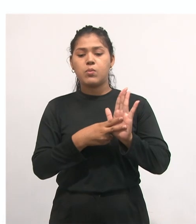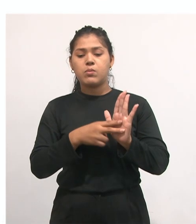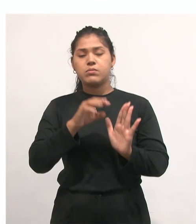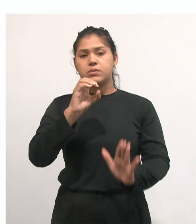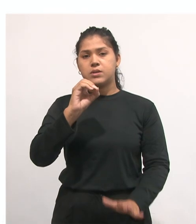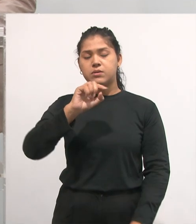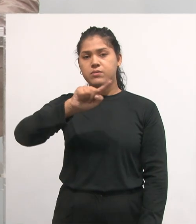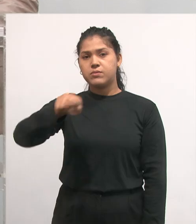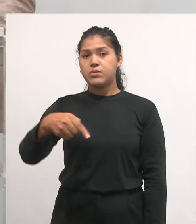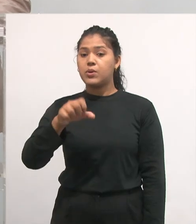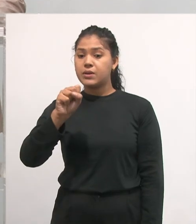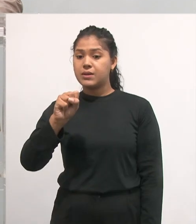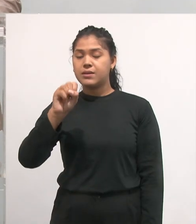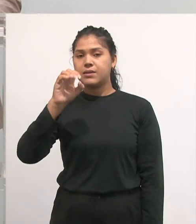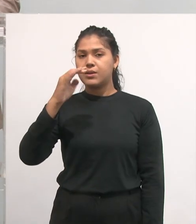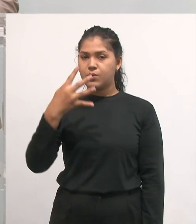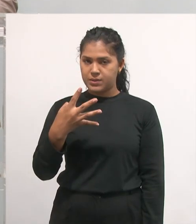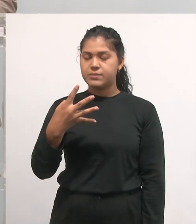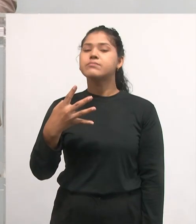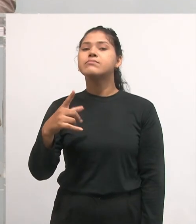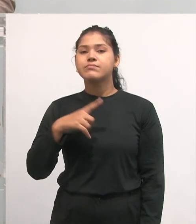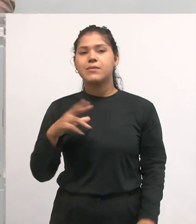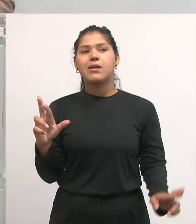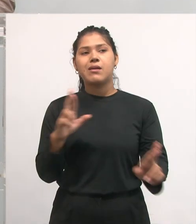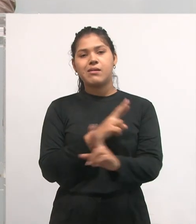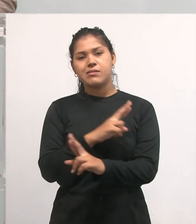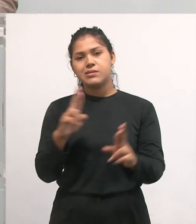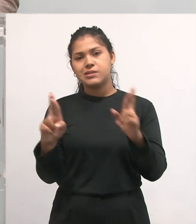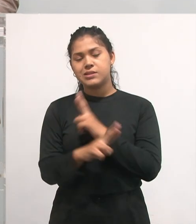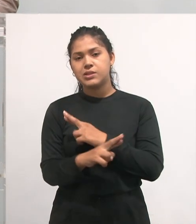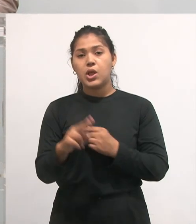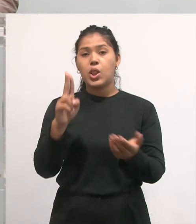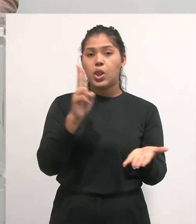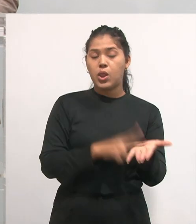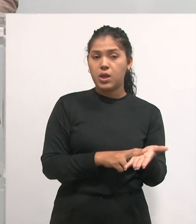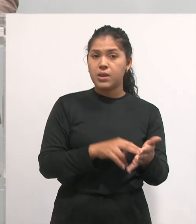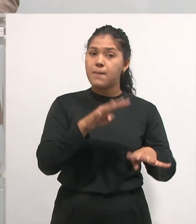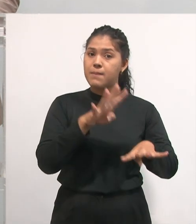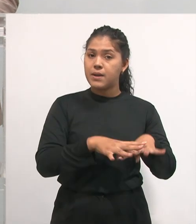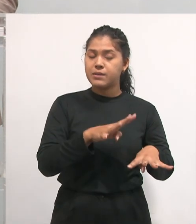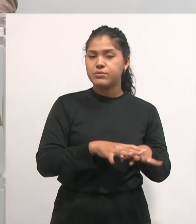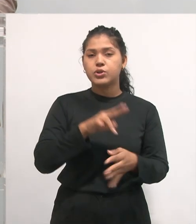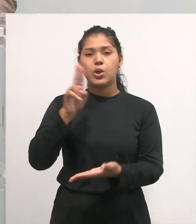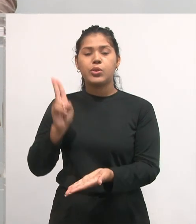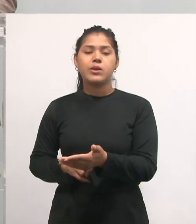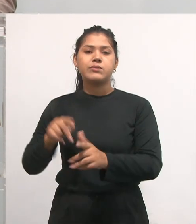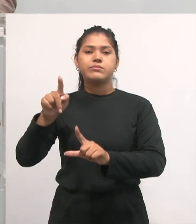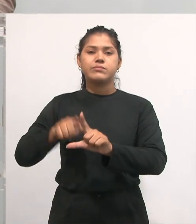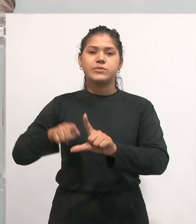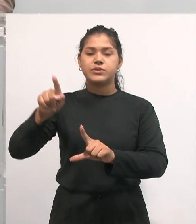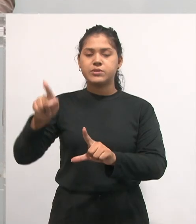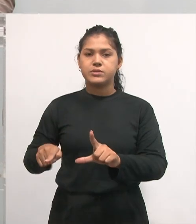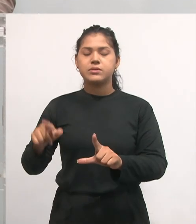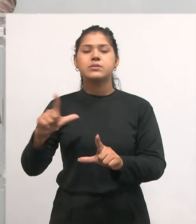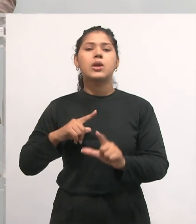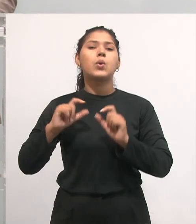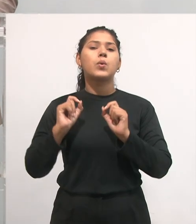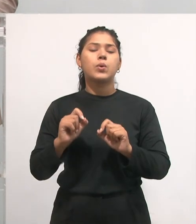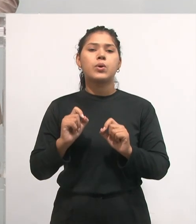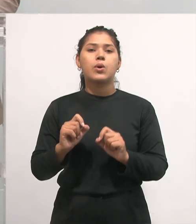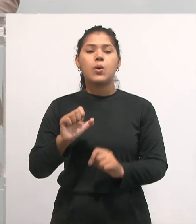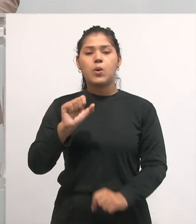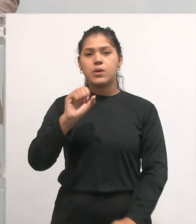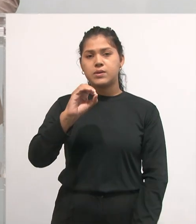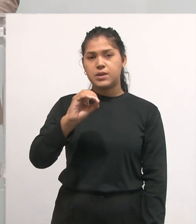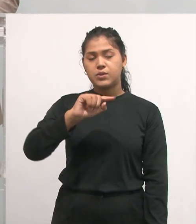0,84, ok? A regressão, a correlação entre as notas de matemática e as notas de estatística é